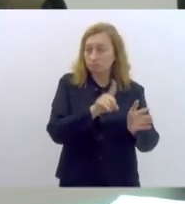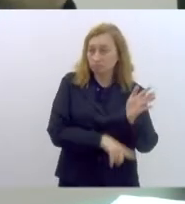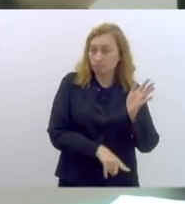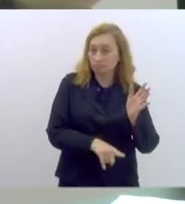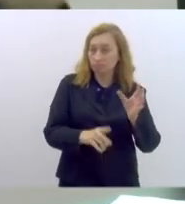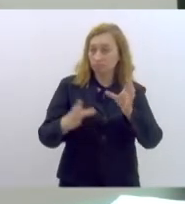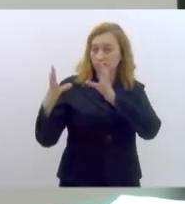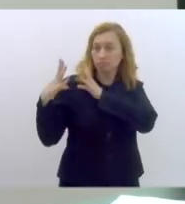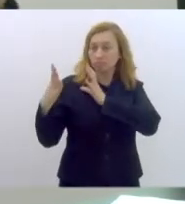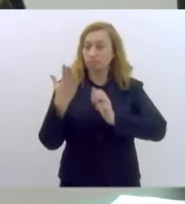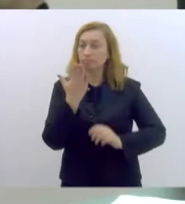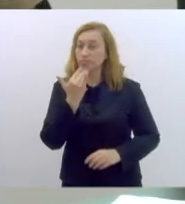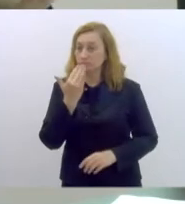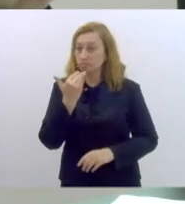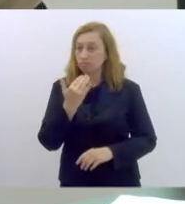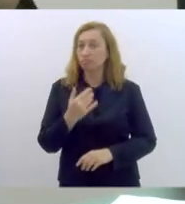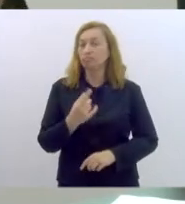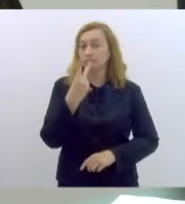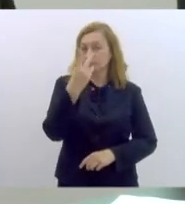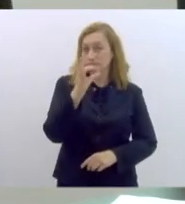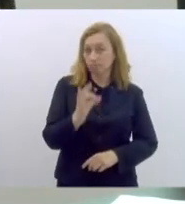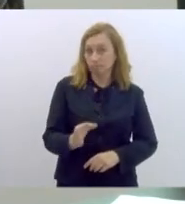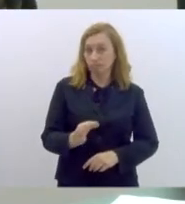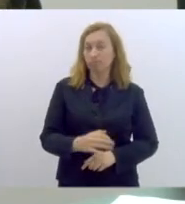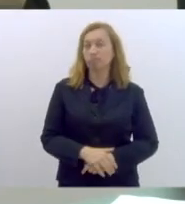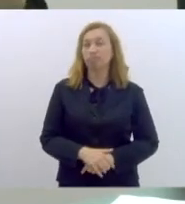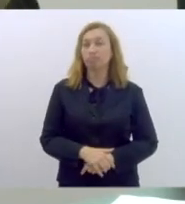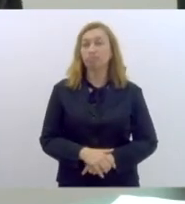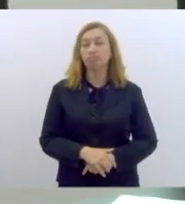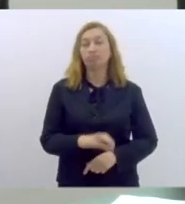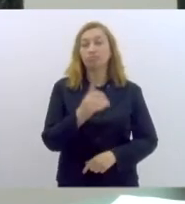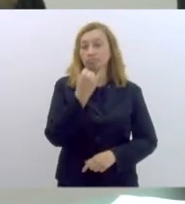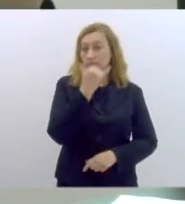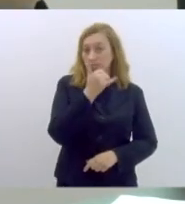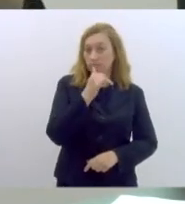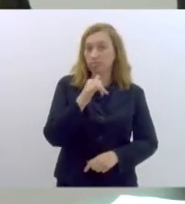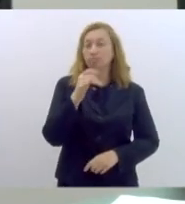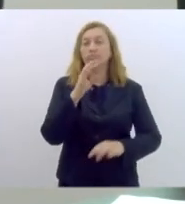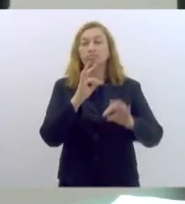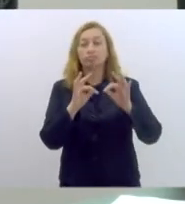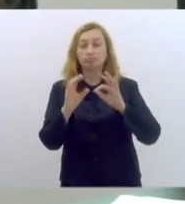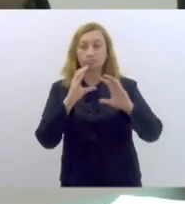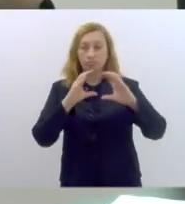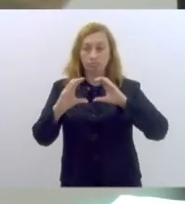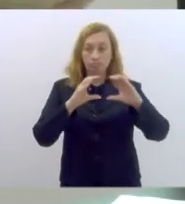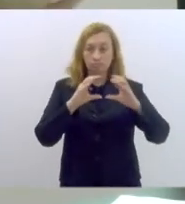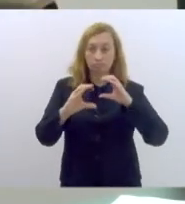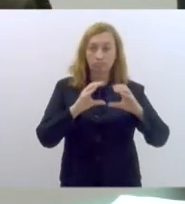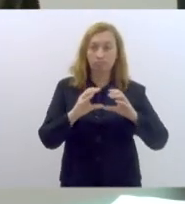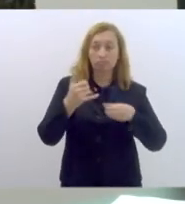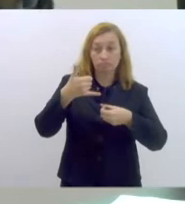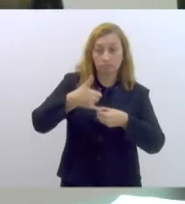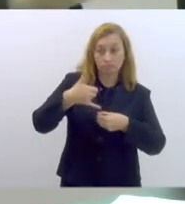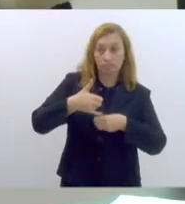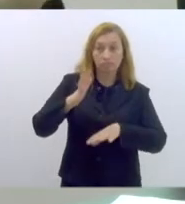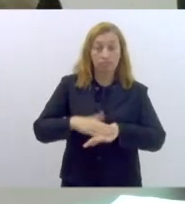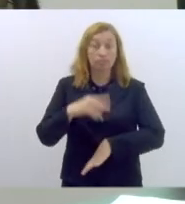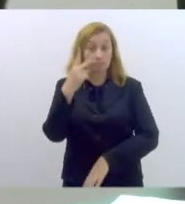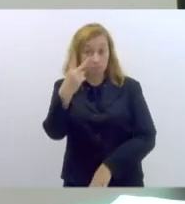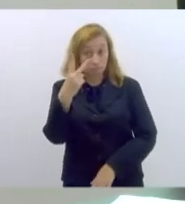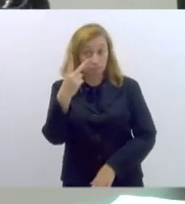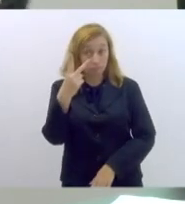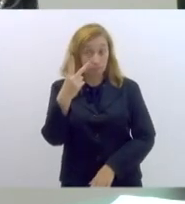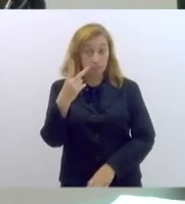cesta básica, 2 pontos percentuais. E em energia, telecomunicações e combustíveis, tem mais 2,